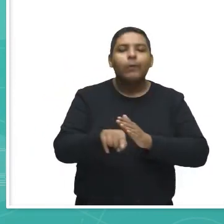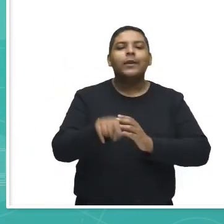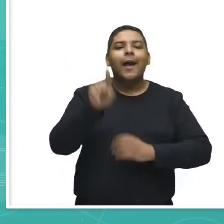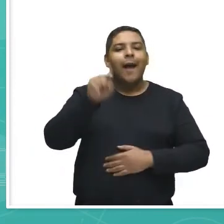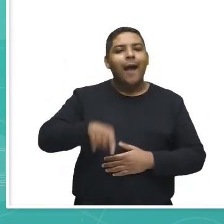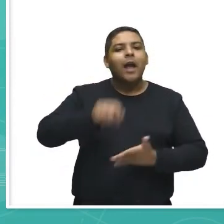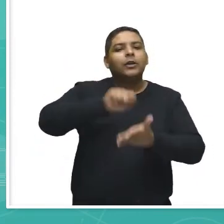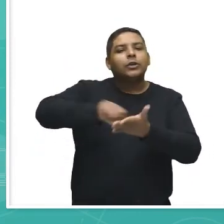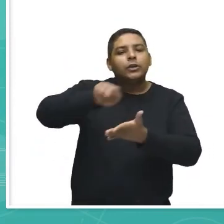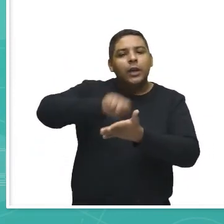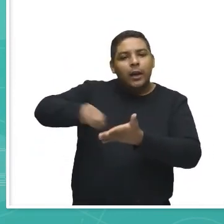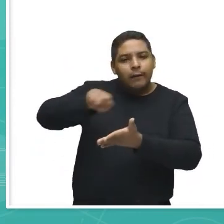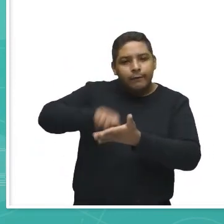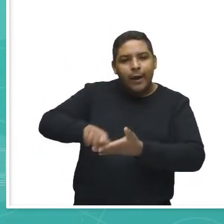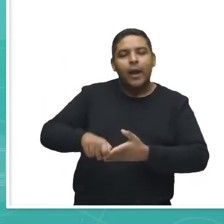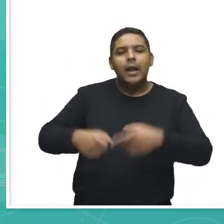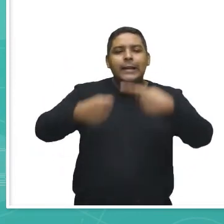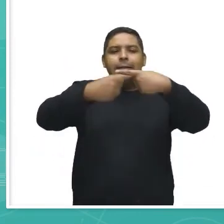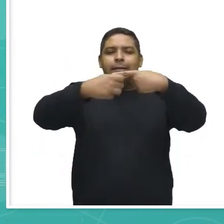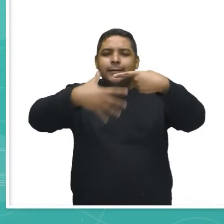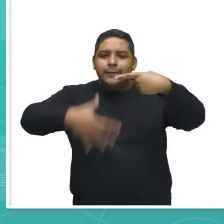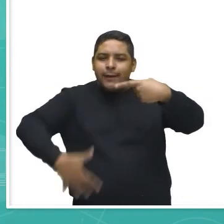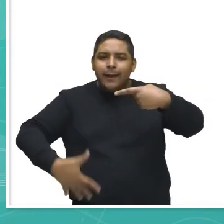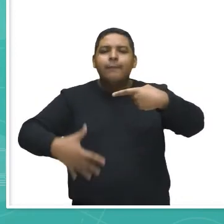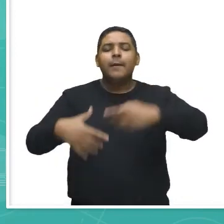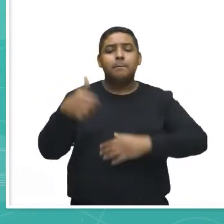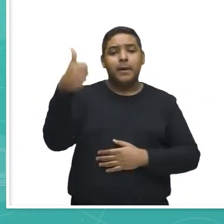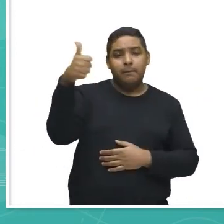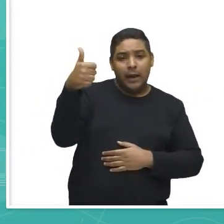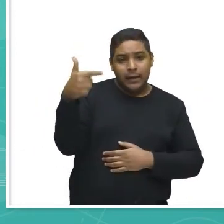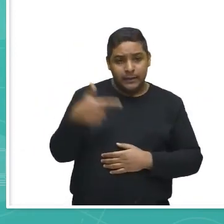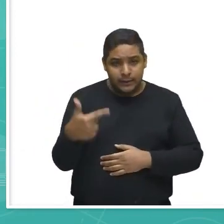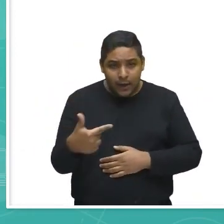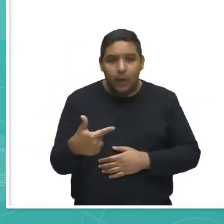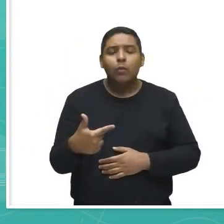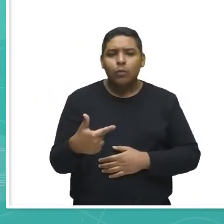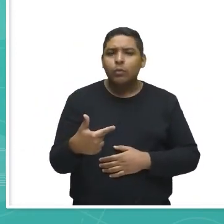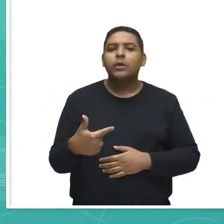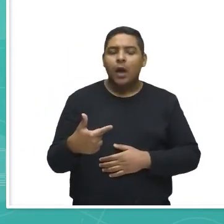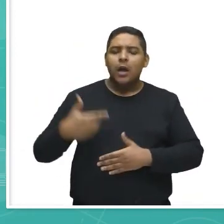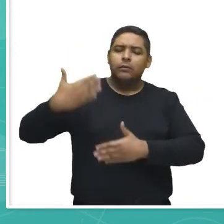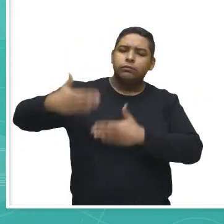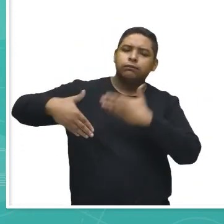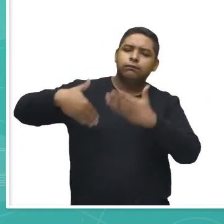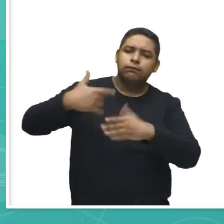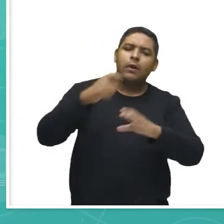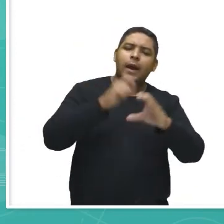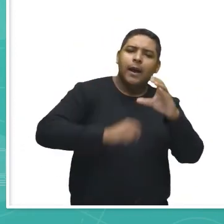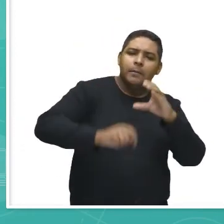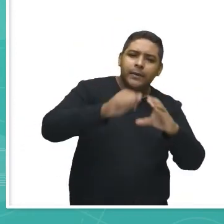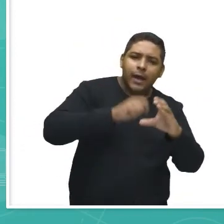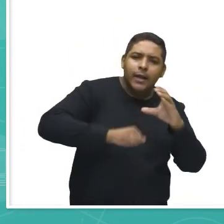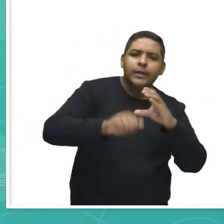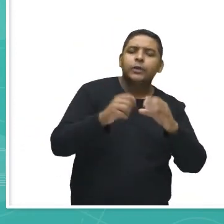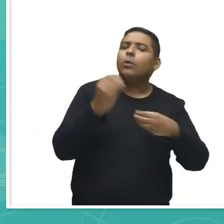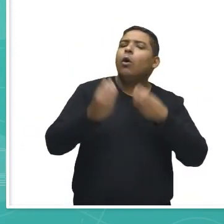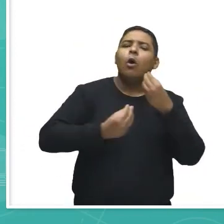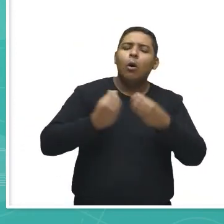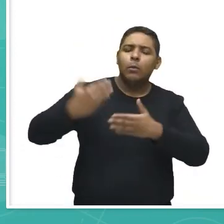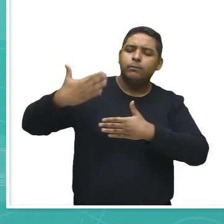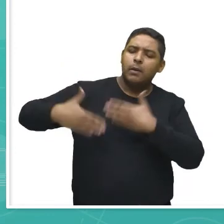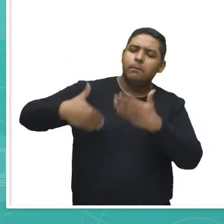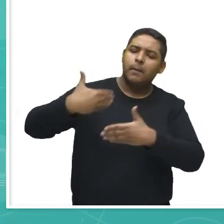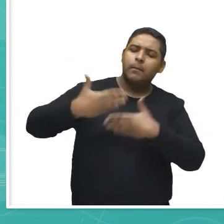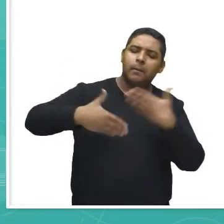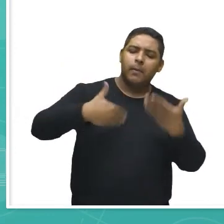descrever tanto a primeira questão quanto a segunda questão sobre esse processo capitalista, como acabou se desenvolvendo, né,